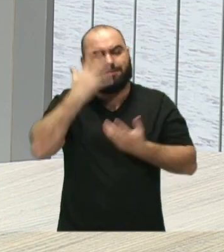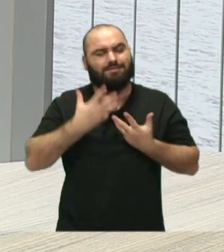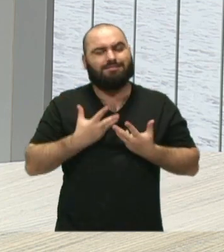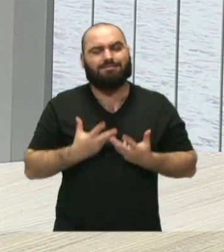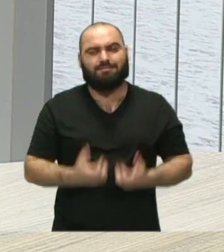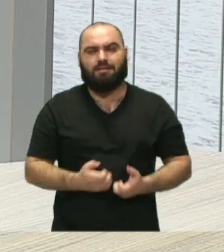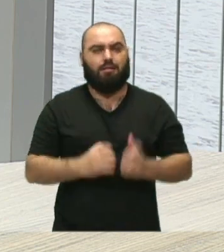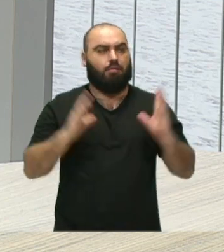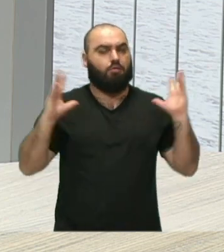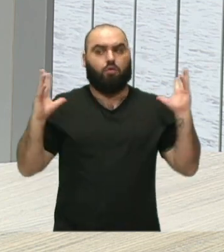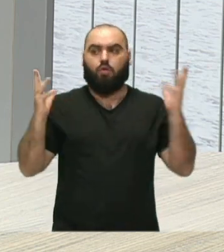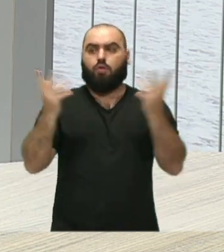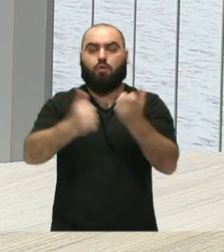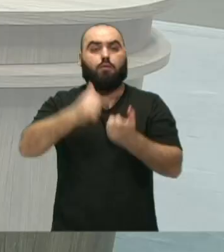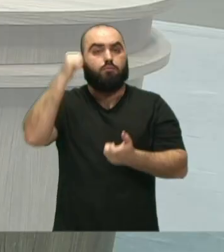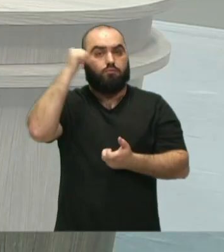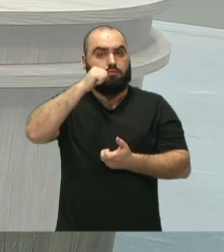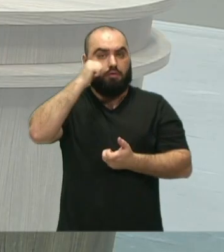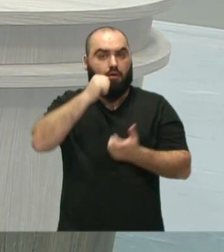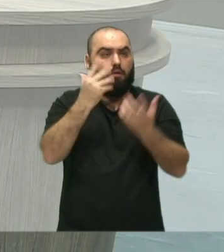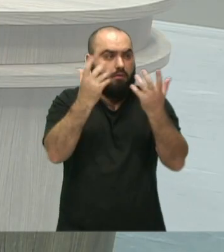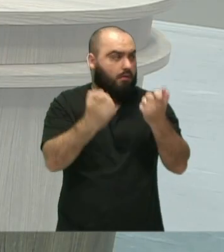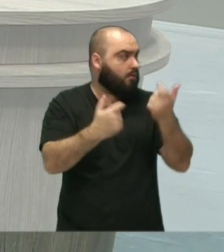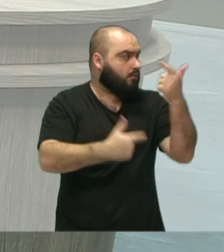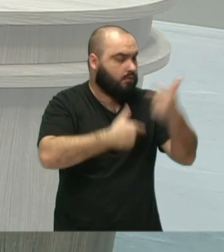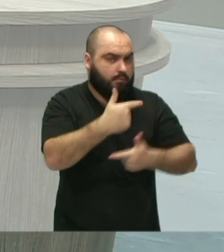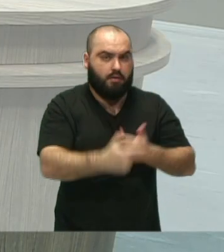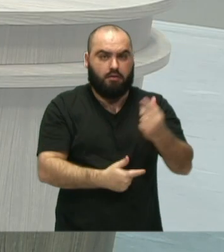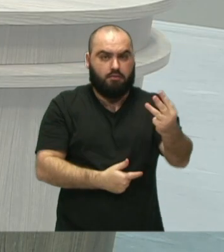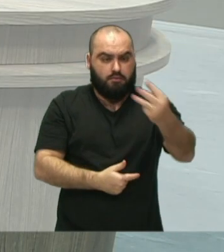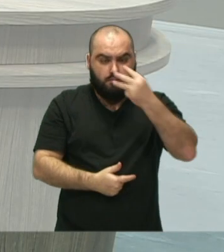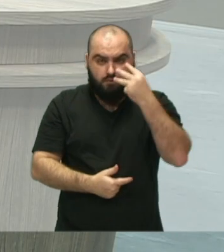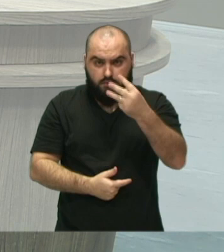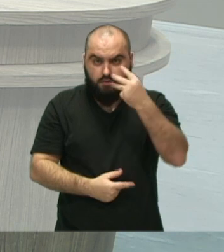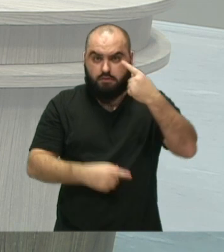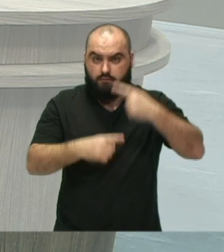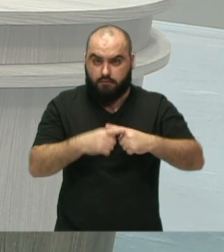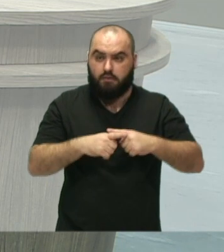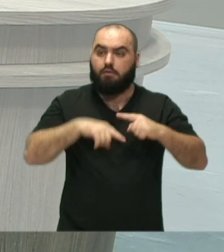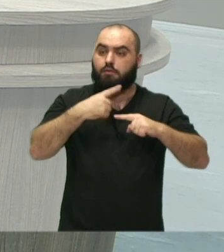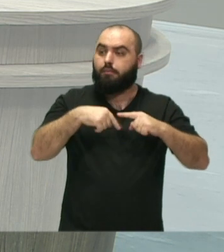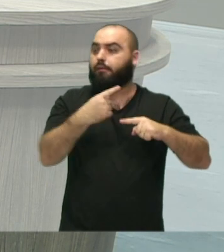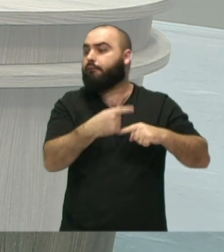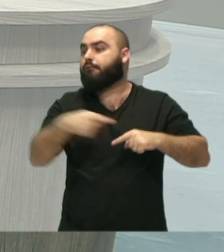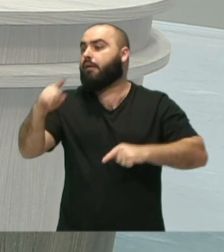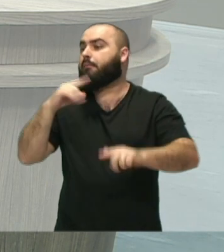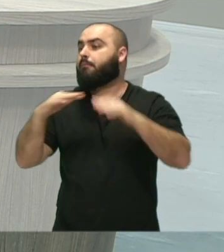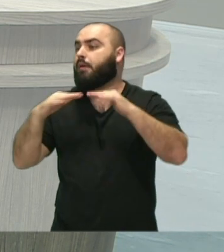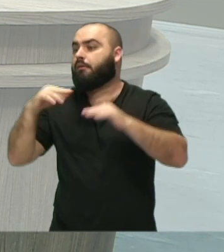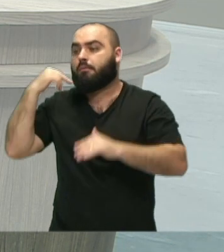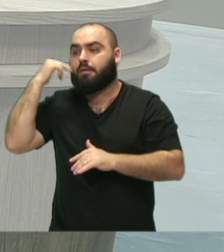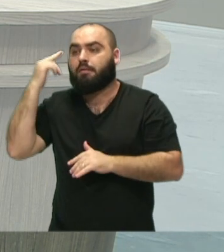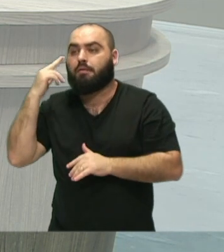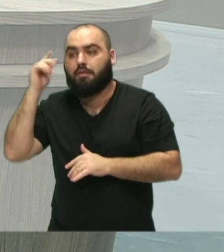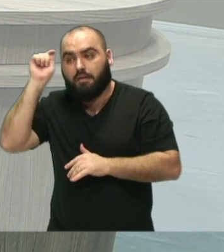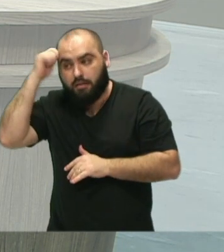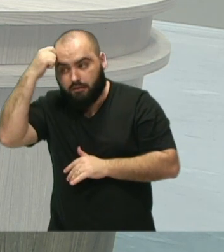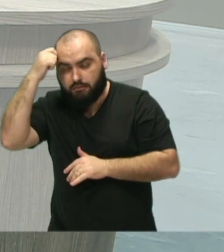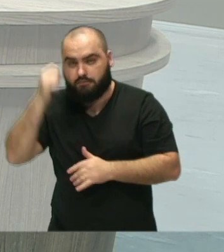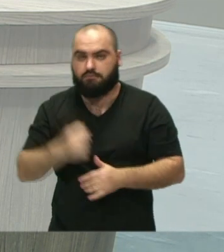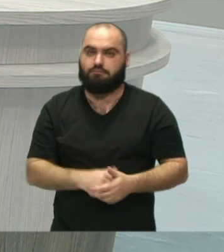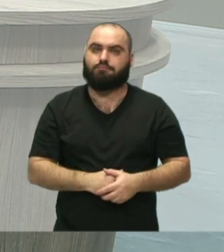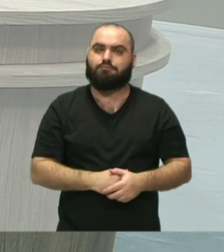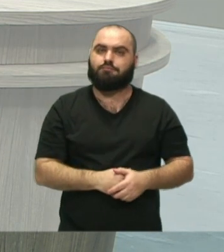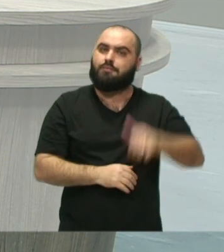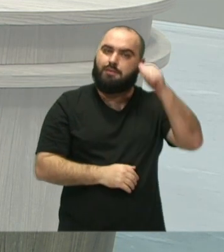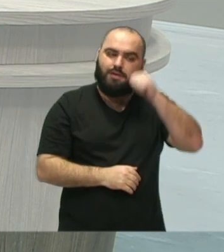Não são todas as mulheres que estão dispostas a trabalhar 3 jornadas e depois irem para o movimento negro. Não são todas as mulheres que estão